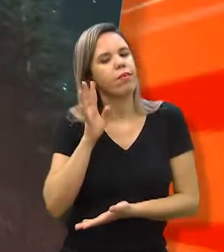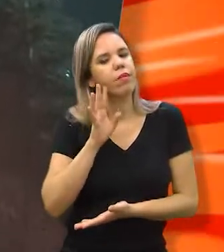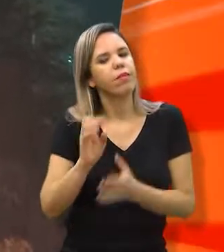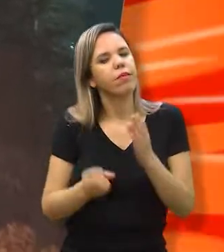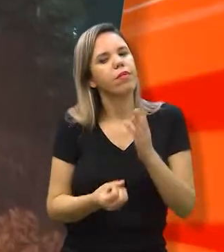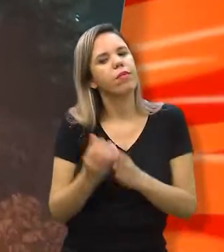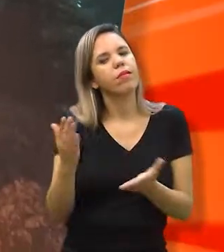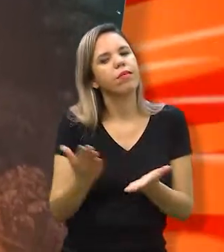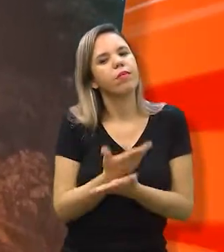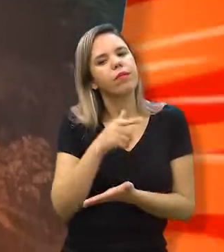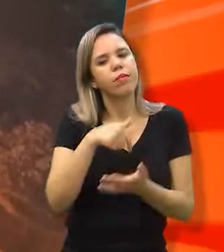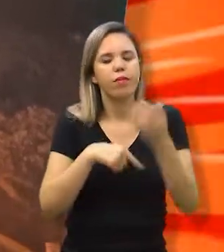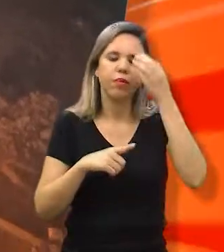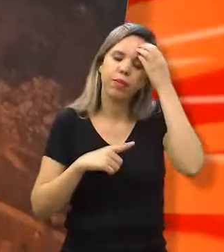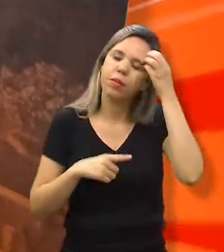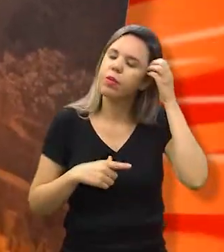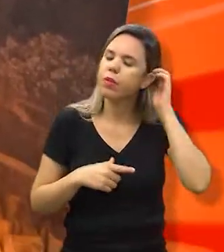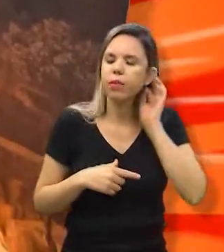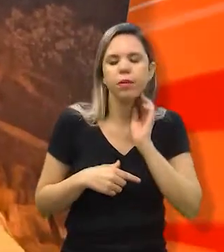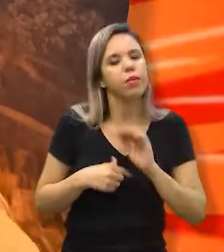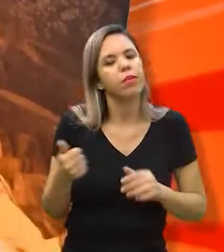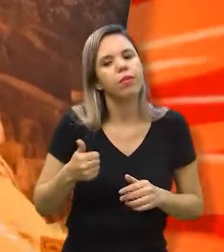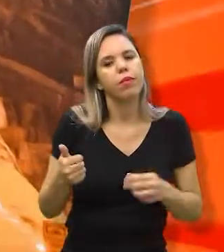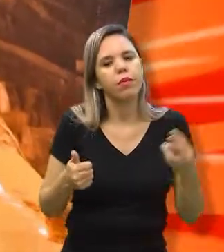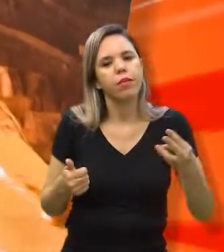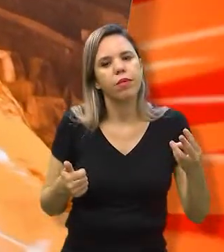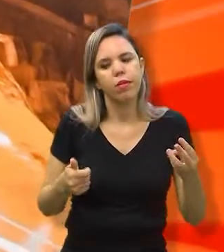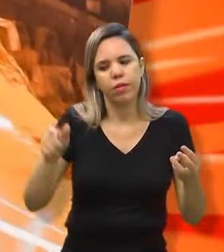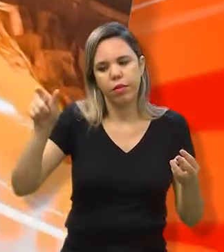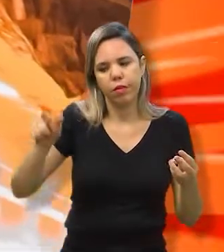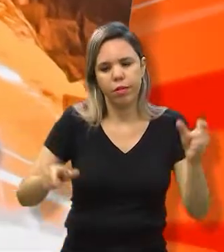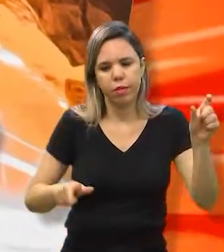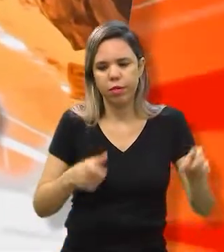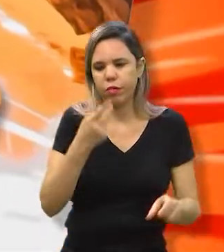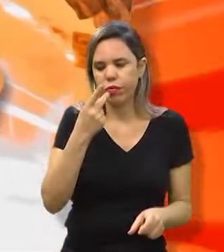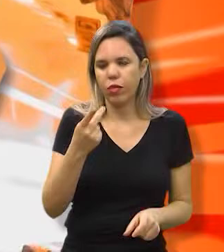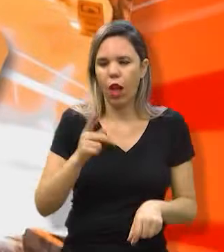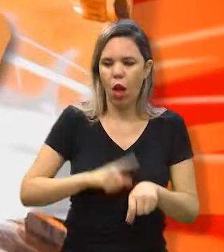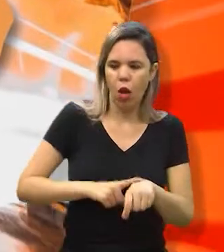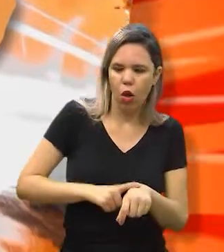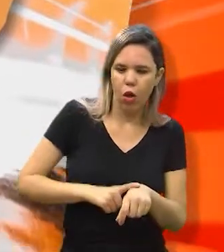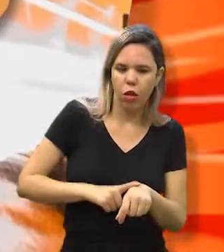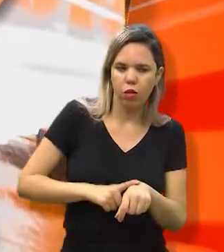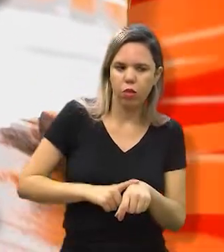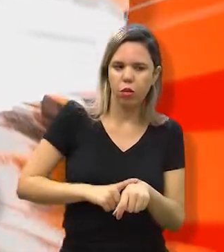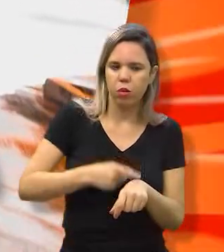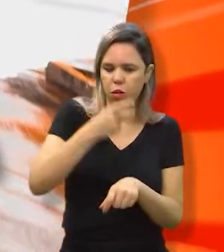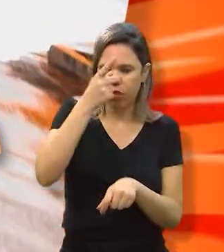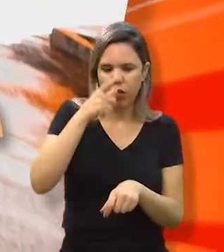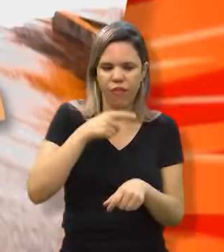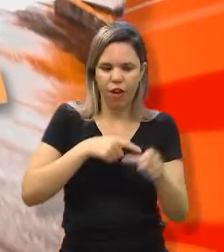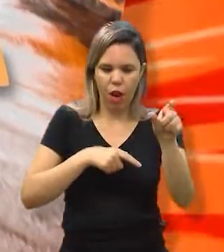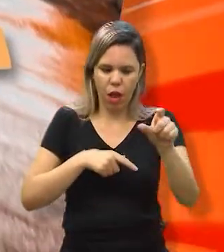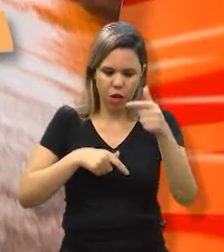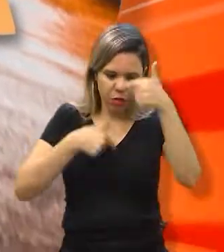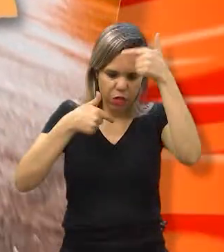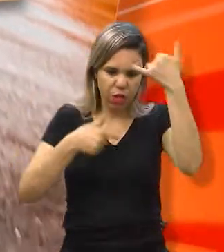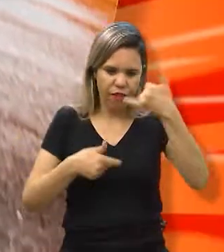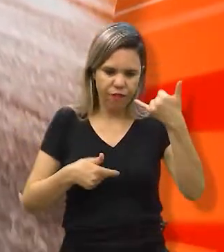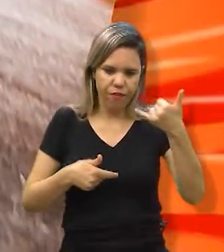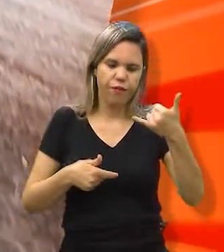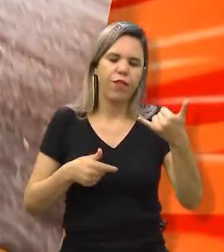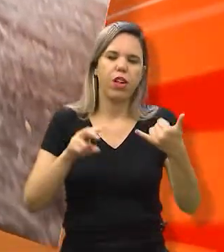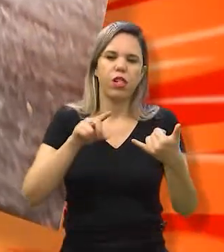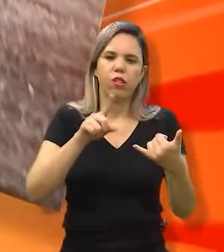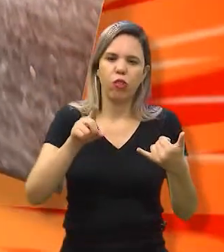coisa muito legal que acontece no Virkadás. Ele é escrito em primeira e terceira pessoa. Isso quer dizer que, ora você ouve a voz do personagem,